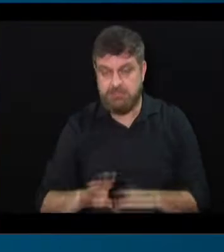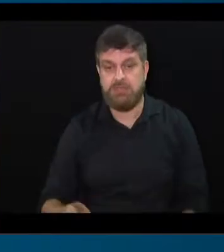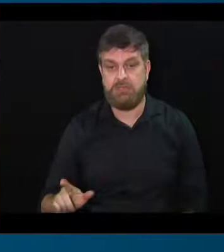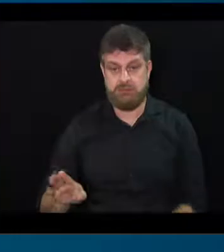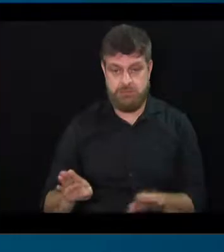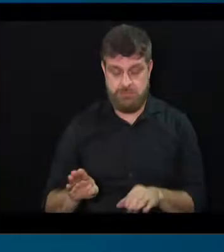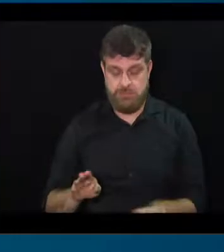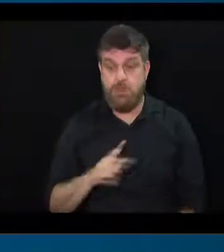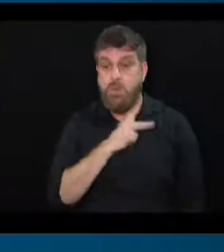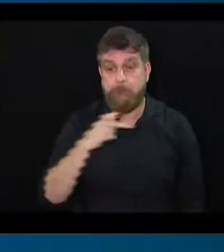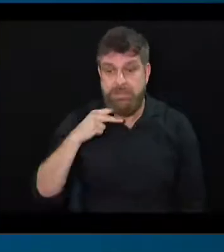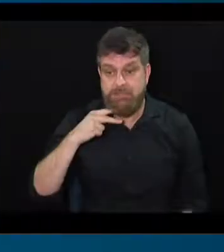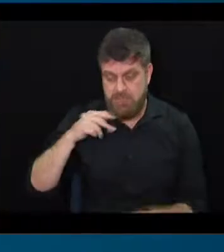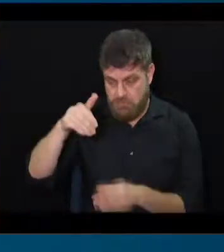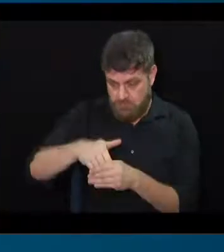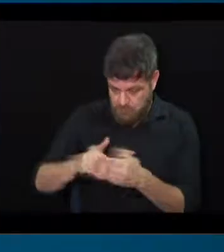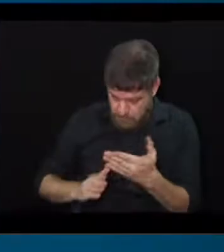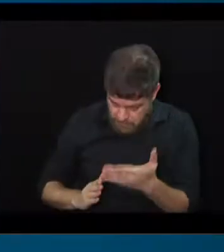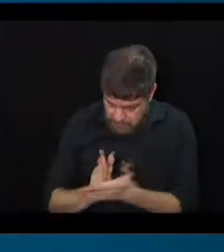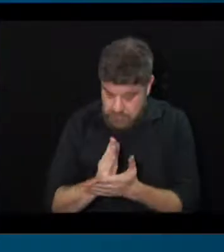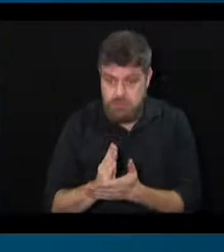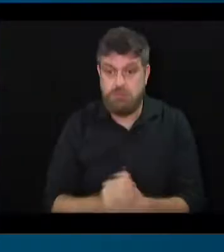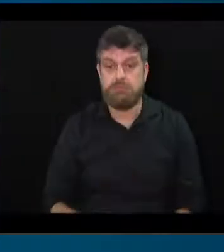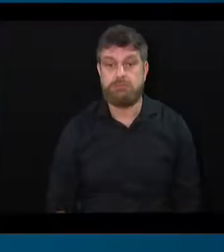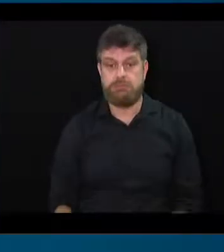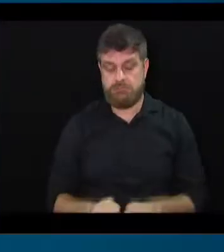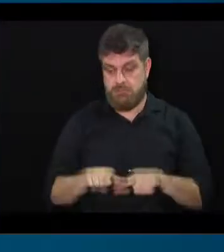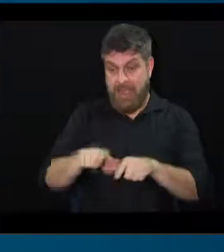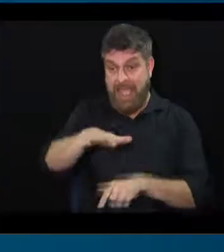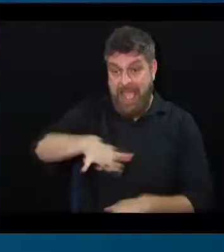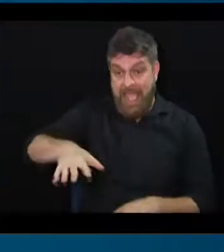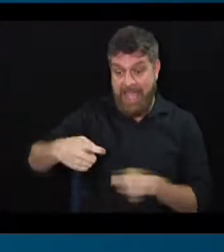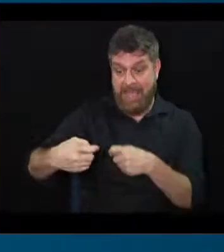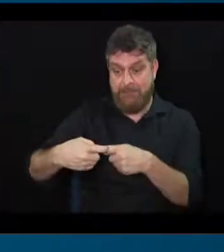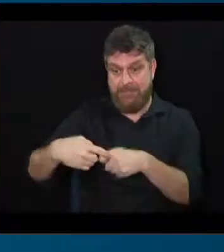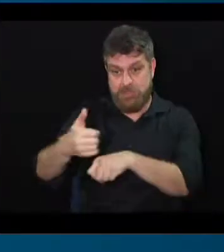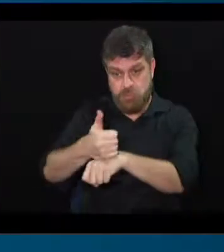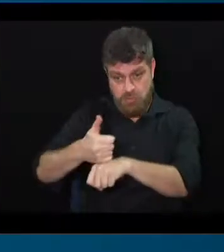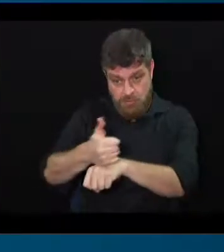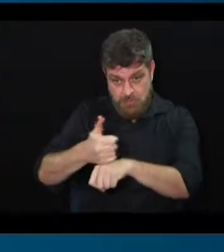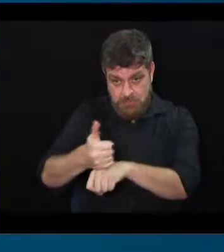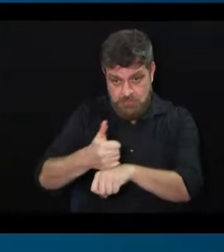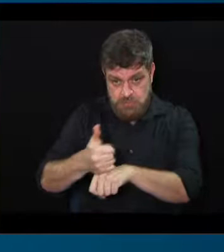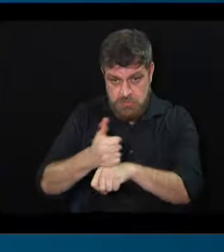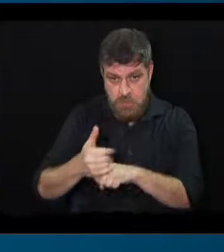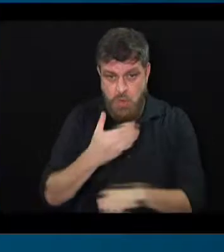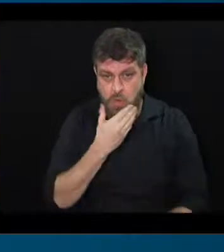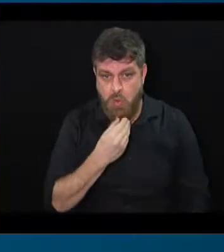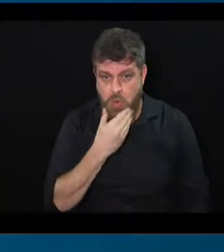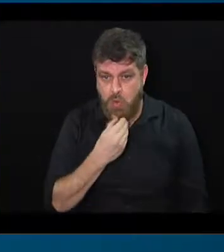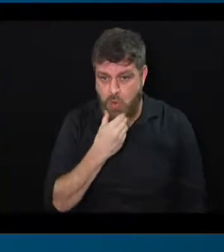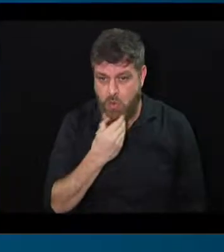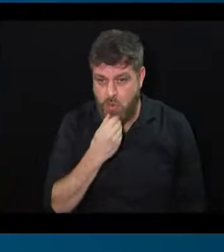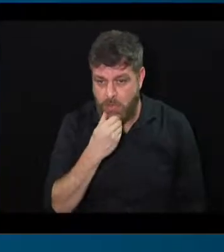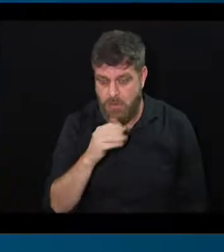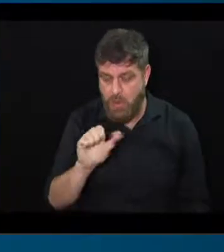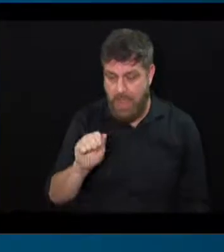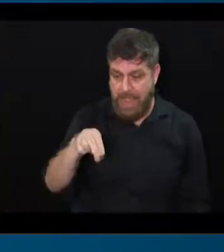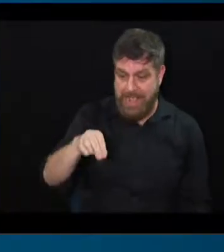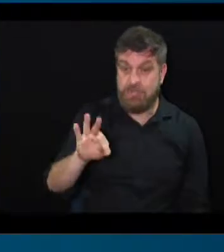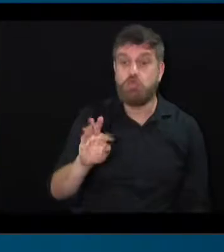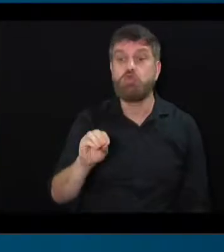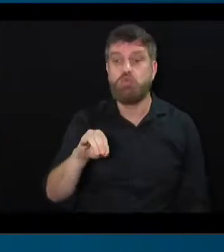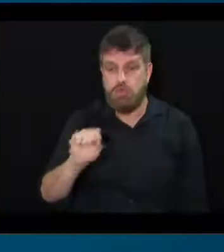vereador Permínio Monteiro, que concede o diploma de mérito médico Dr. Roberto Maia Rocha Brito ao Dr. Antônio Celso de